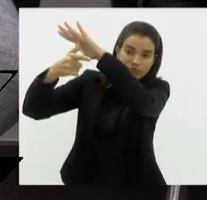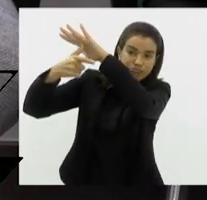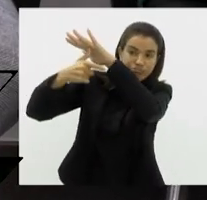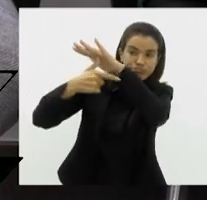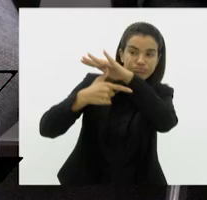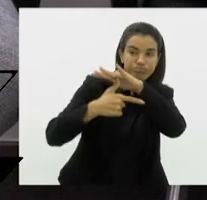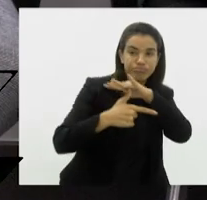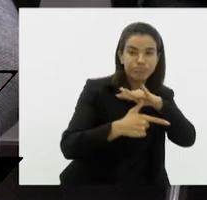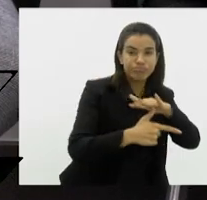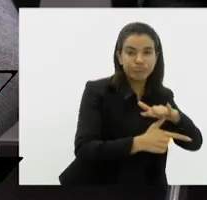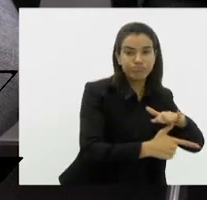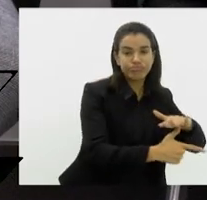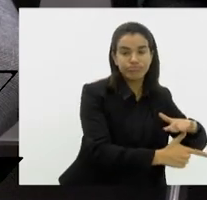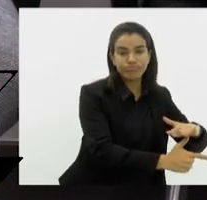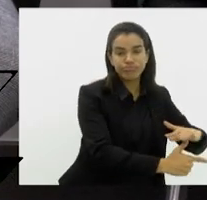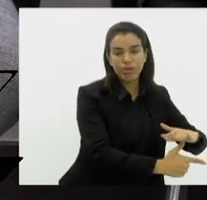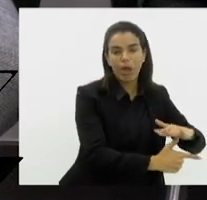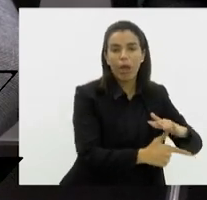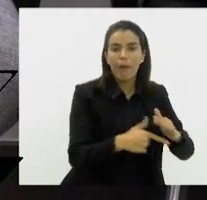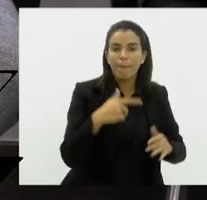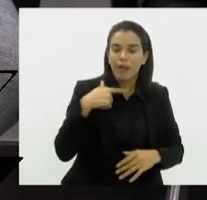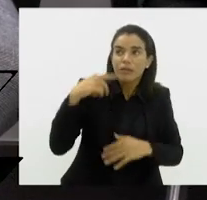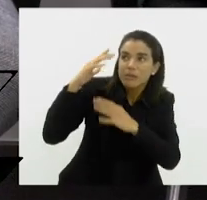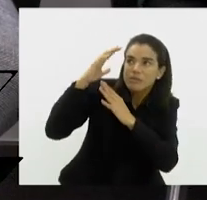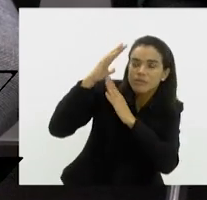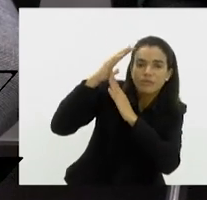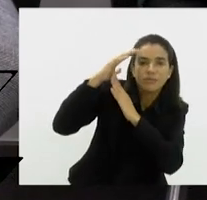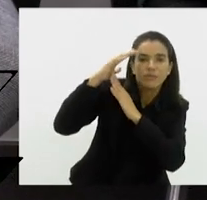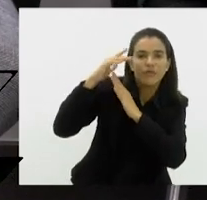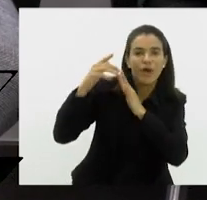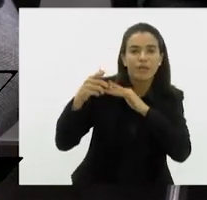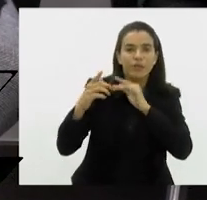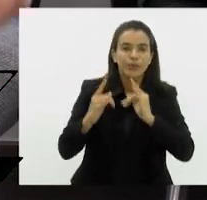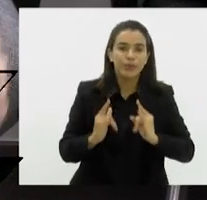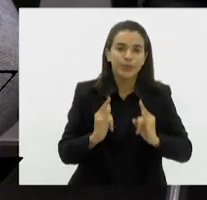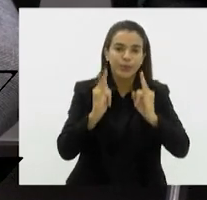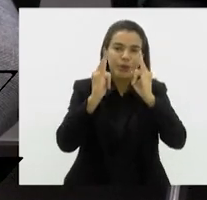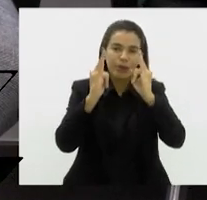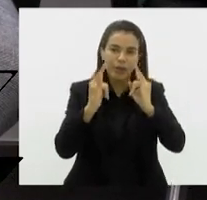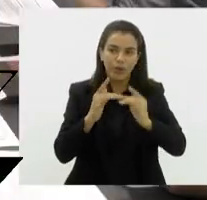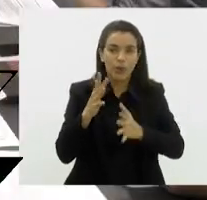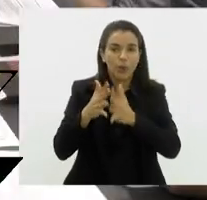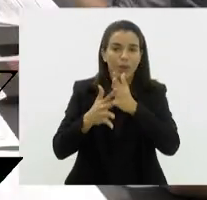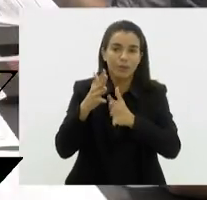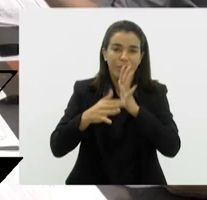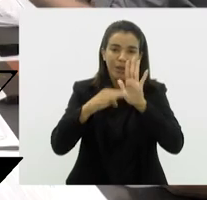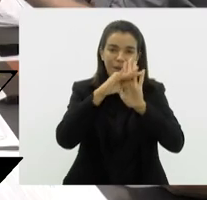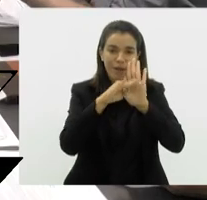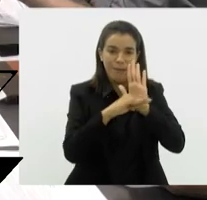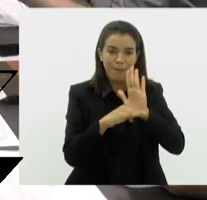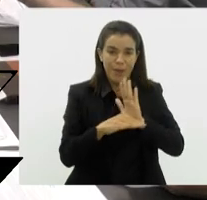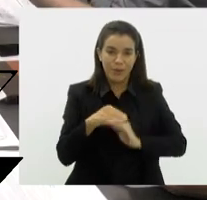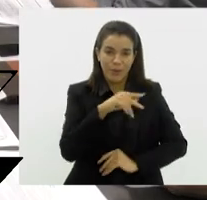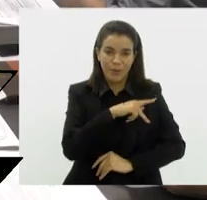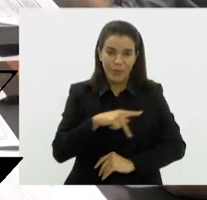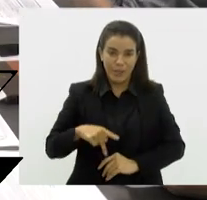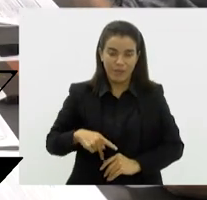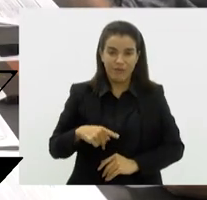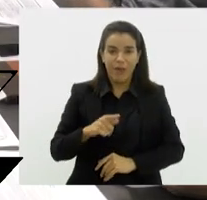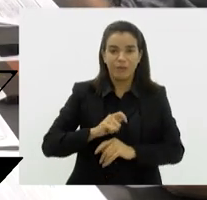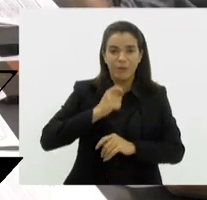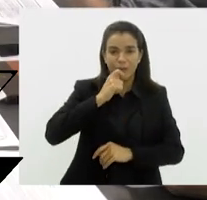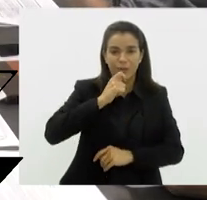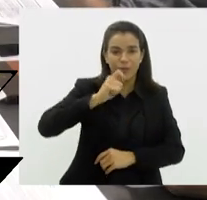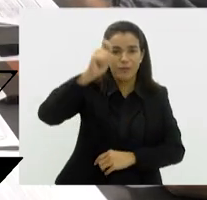altura. Aí, pô, você acha que até o helicóptero vai cair em cima do prédio. Olha, eu estou perturbando a pauta do presidente Amorim, daqui a pouco ele vai me dar um cartão amarelo. Mas